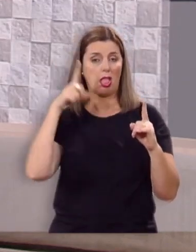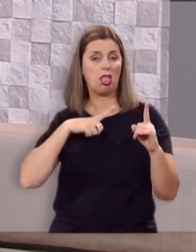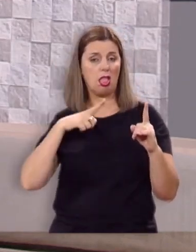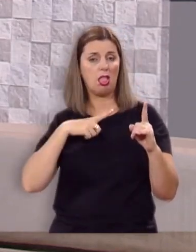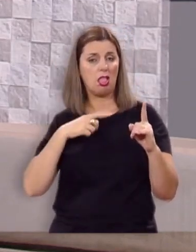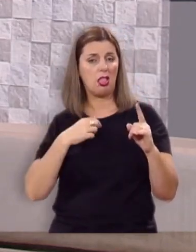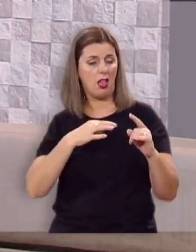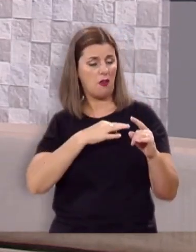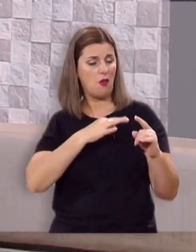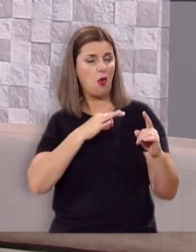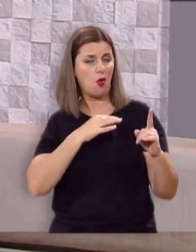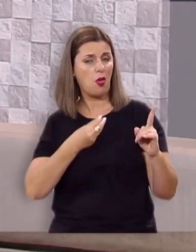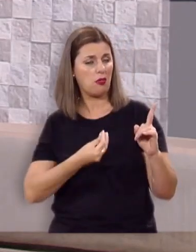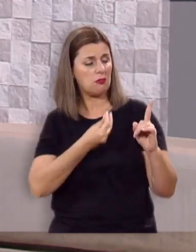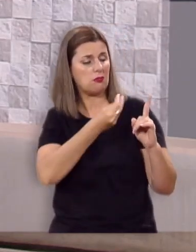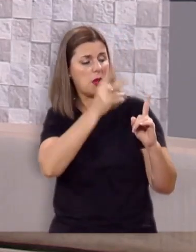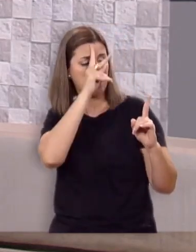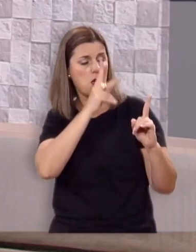si mesmo se entregou.